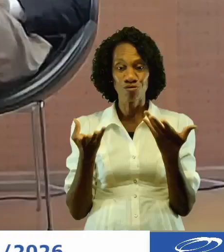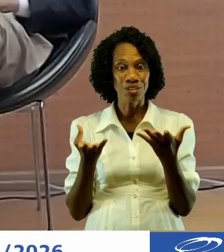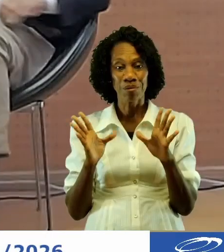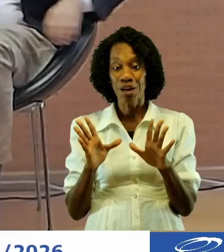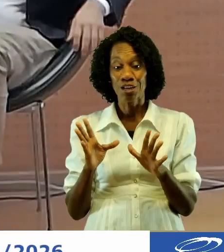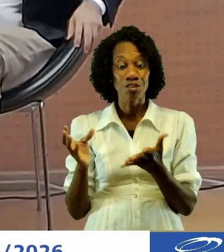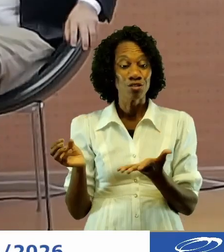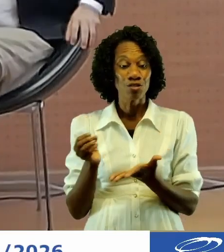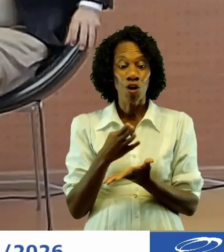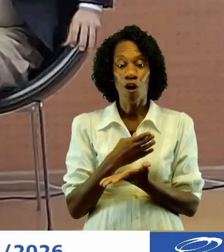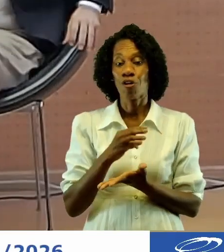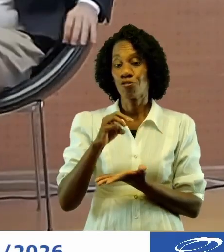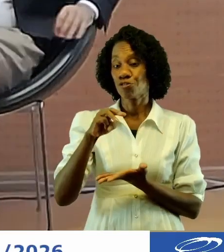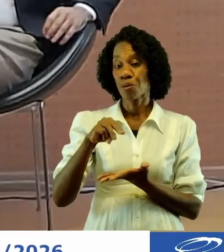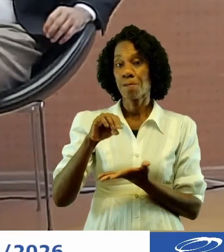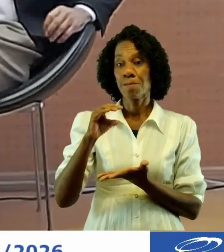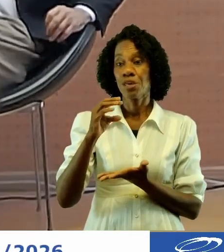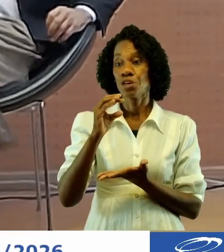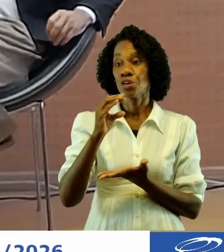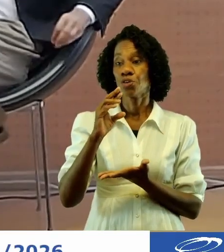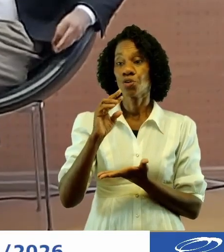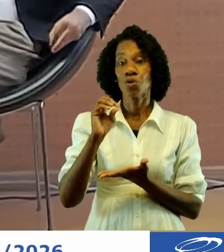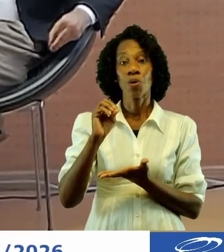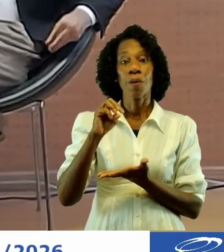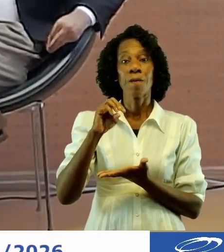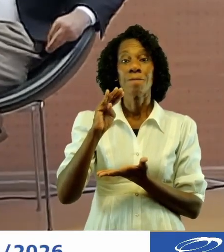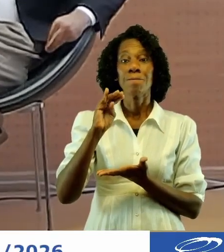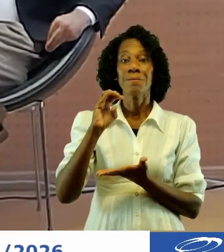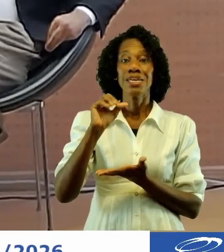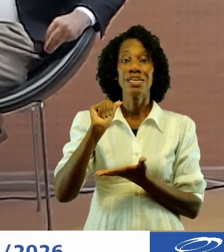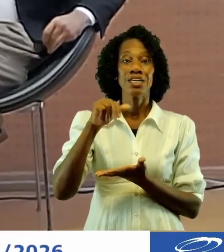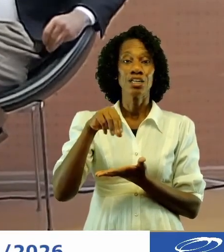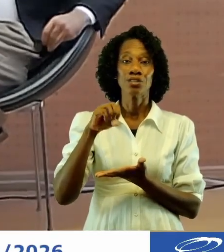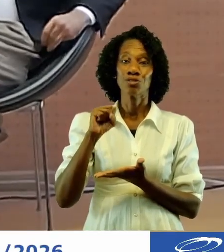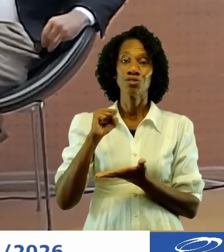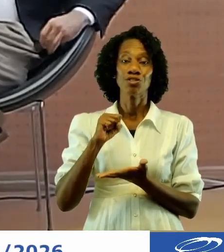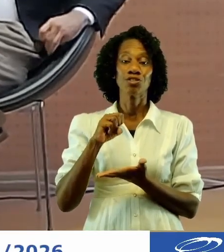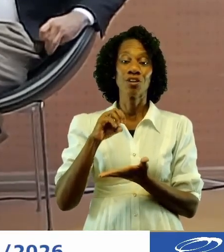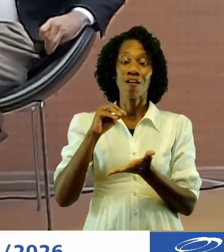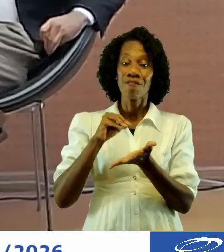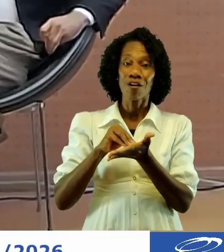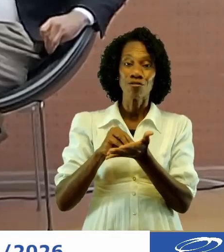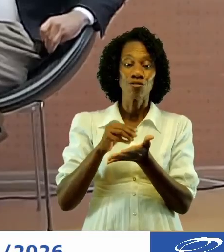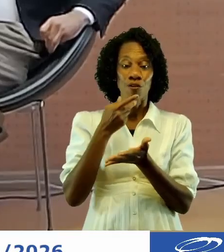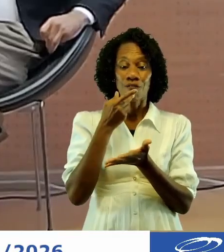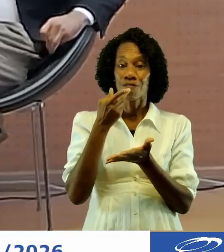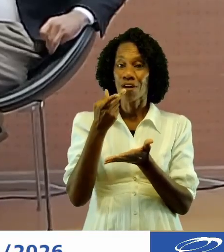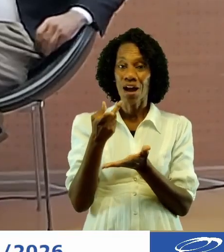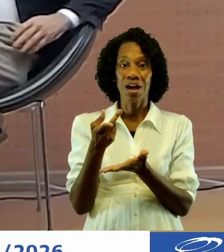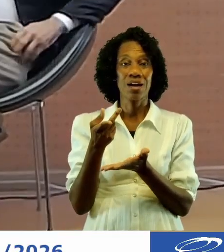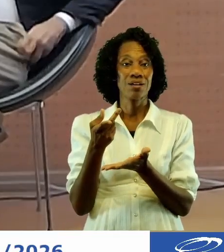acho que é uma coisa que a gente tem que estar em mente aí, pensando em termos de incorporação de tecnologia. Eu